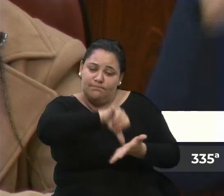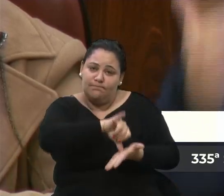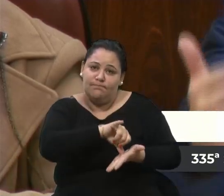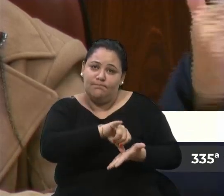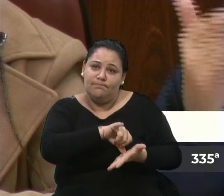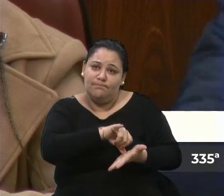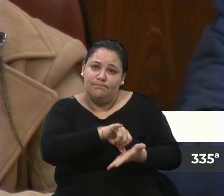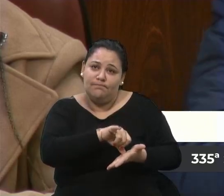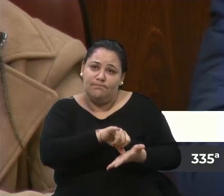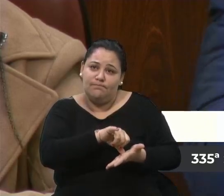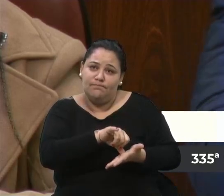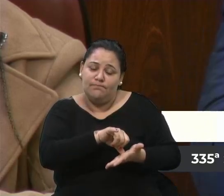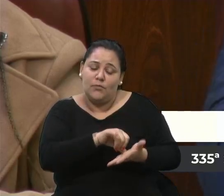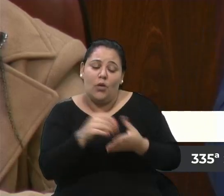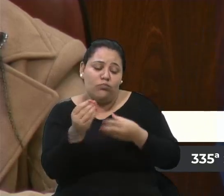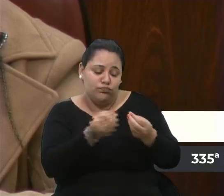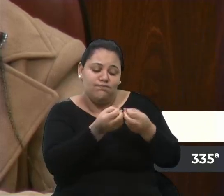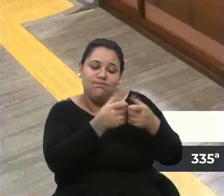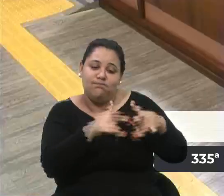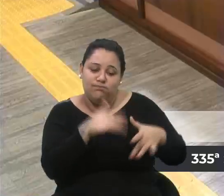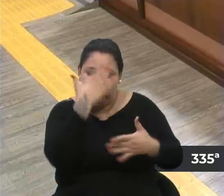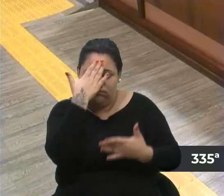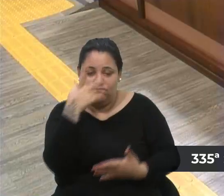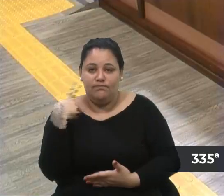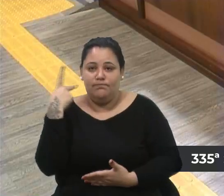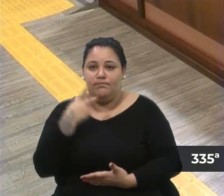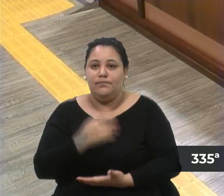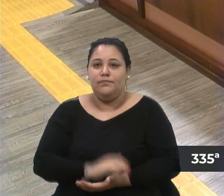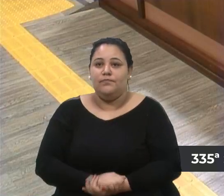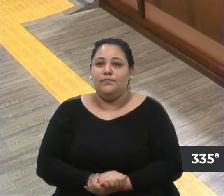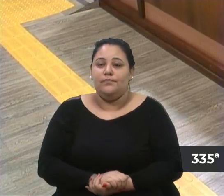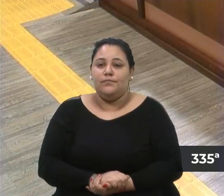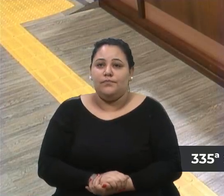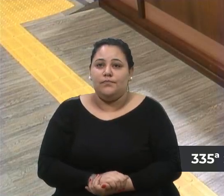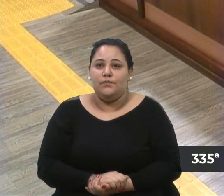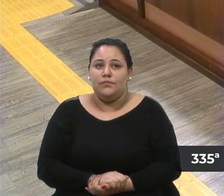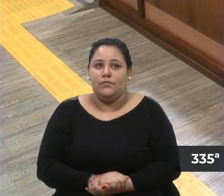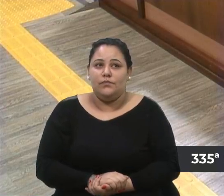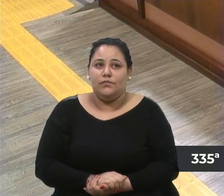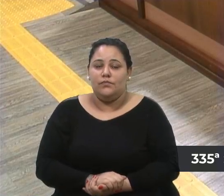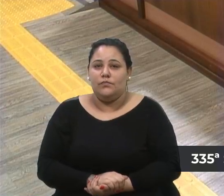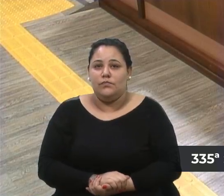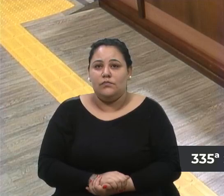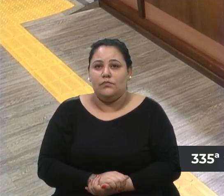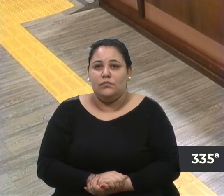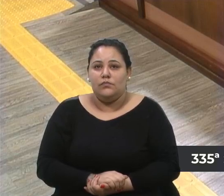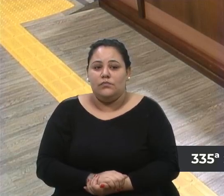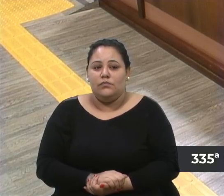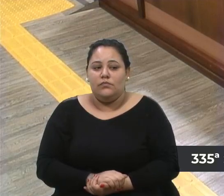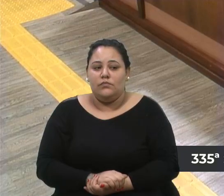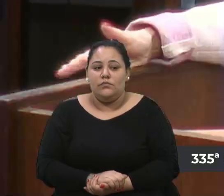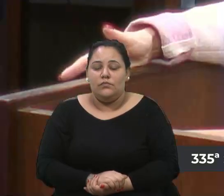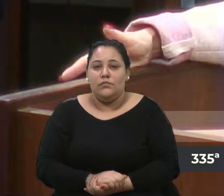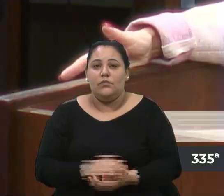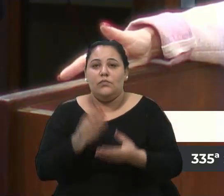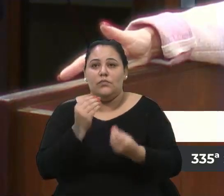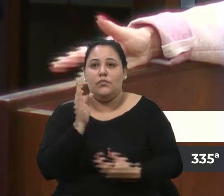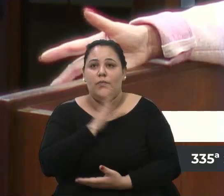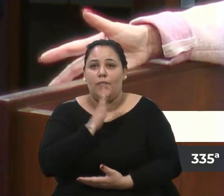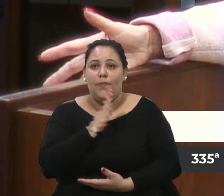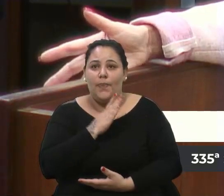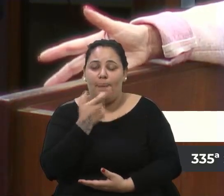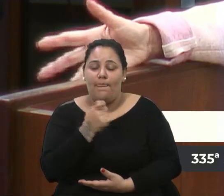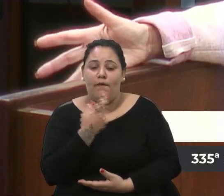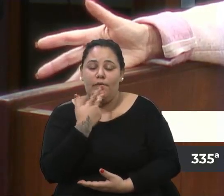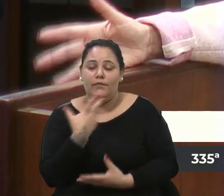fica muito, muito prejudicada. Obrigado, vereadora. Obrigada. Então, muito rápido, né? A gente teria que falar muito